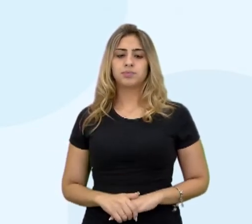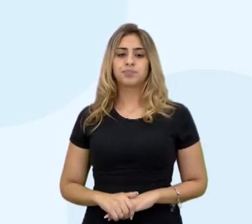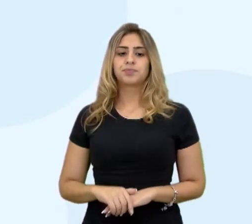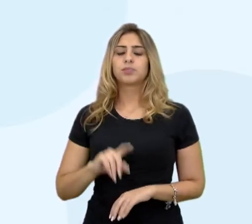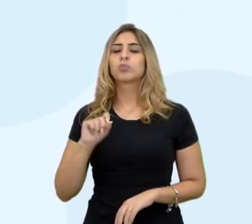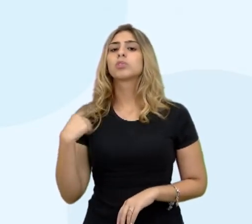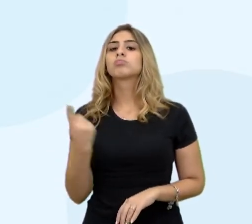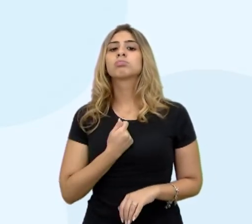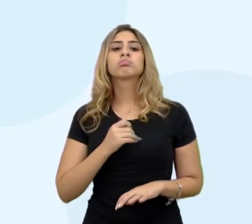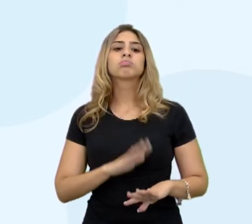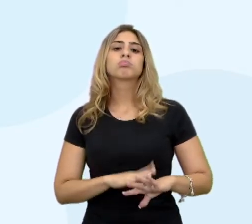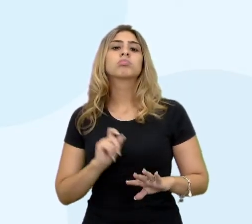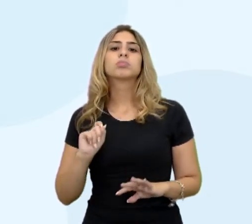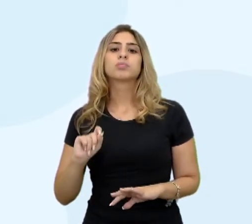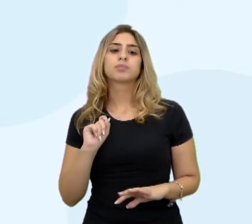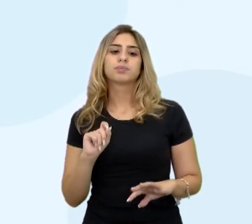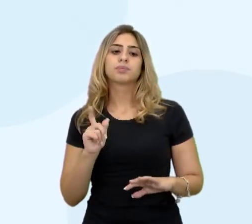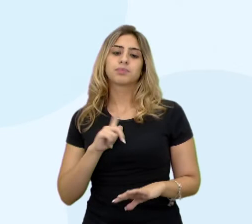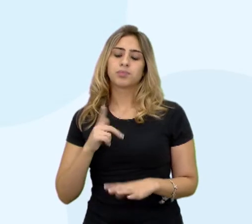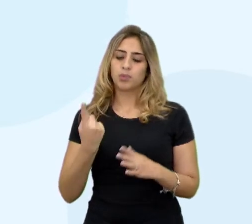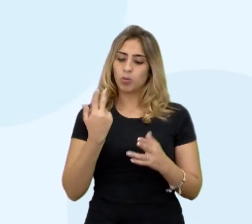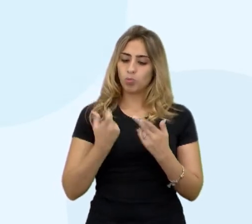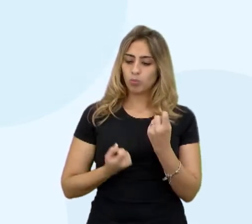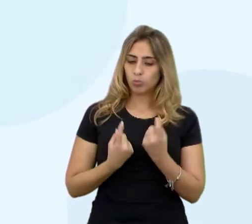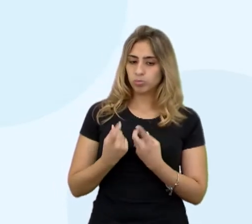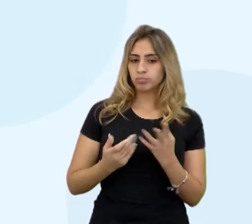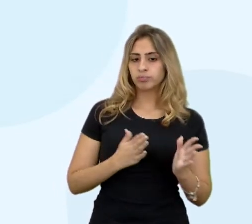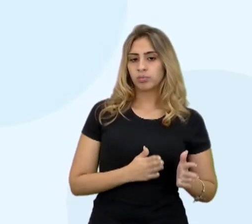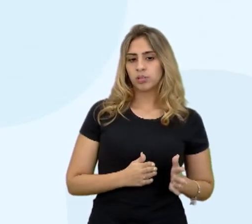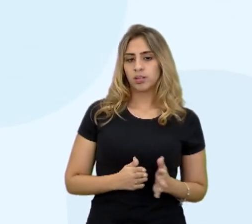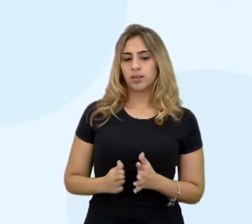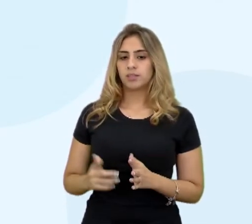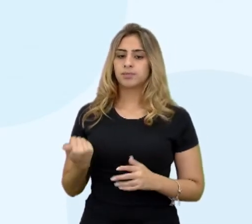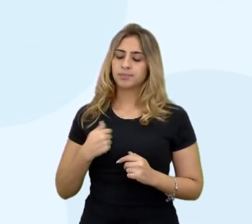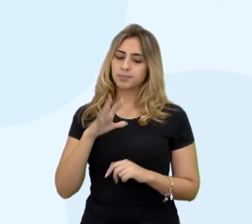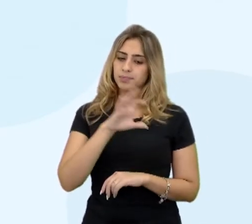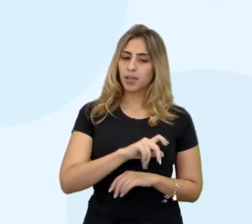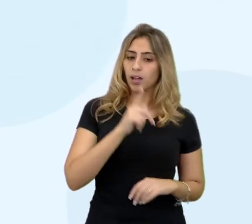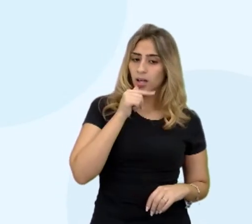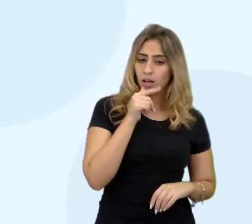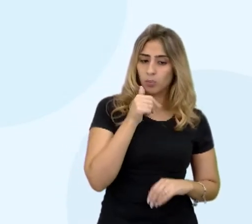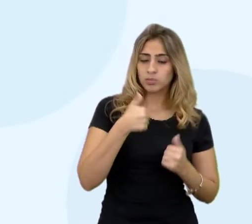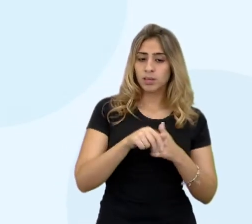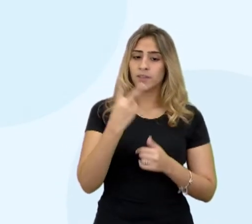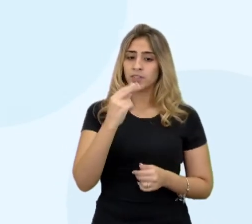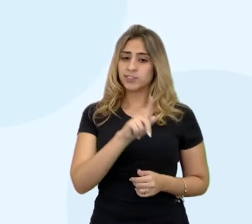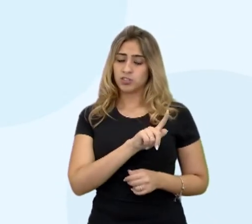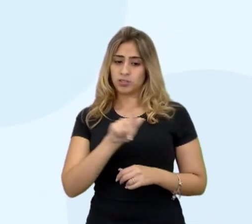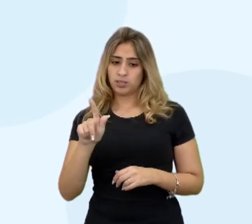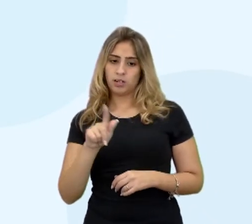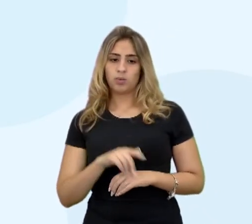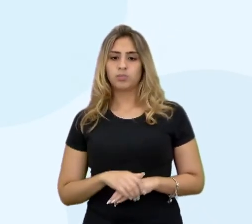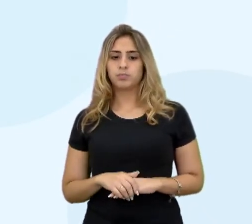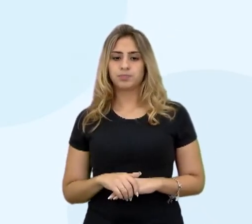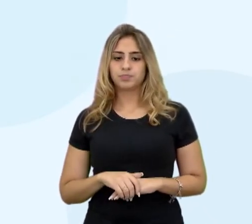que a gente tem que fazer? Tem que fazer alguns processos, ó. A gente tem que pegar a água que está a 20 graus, eu coloquei aí, né?